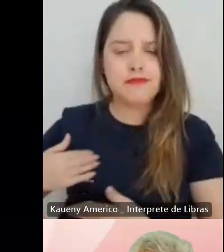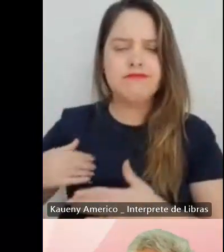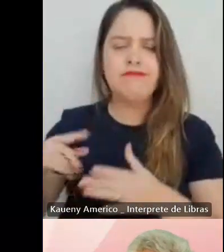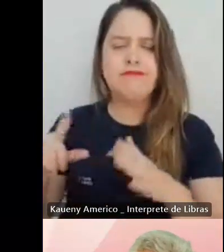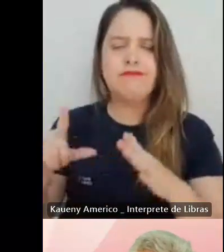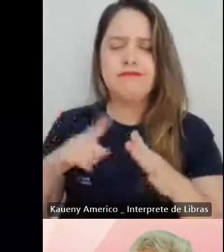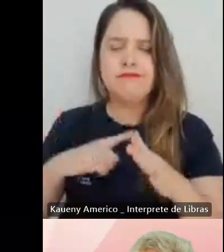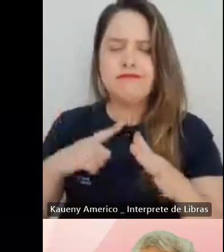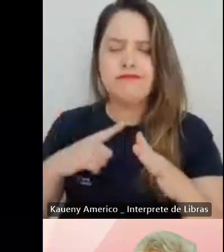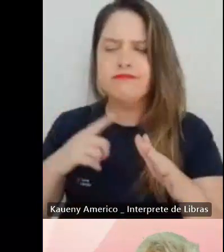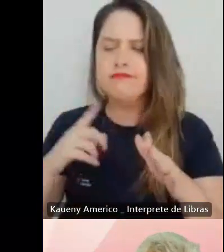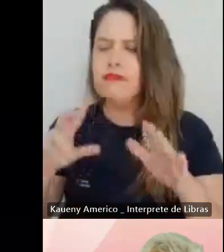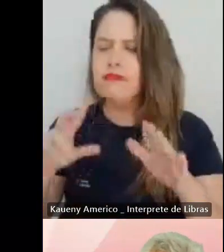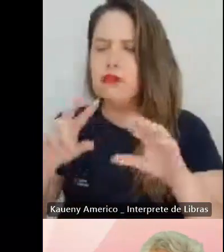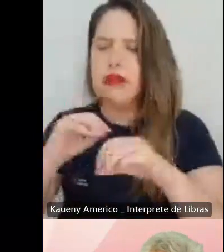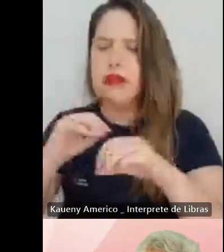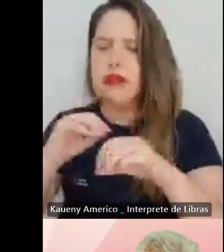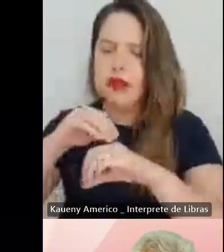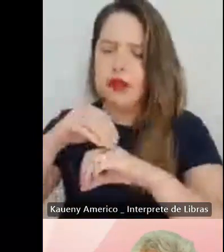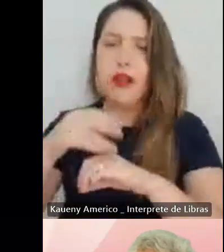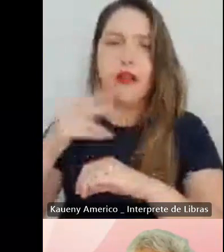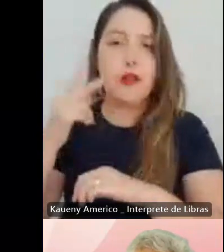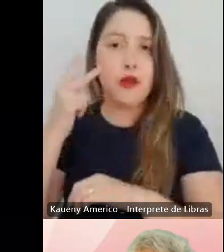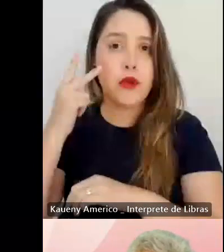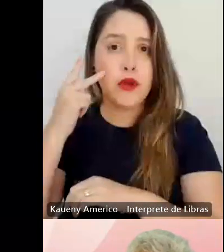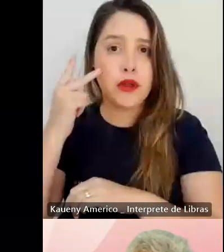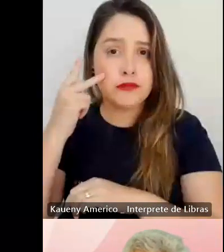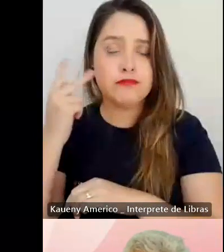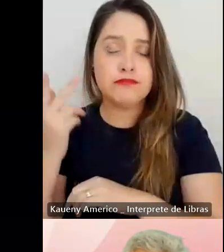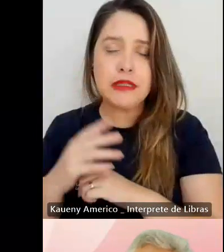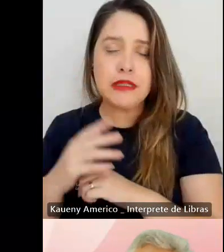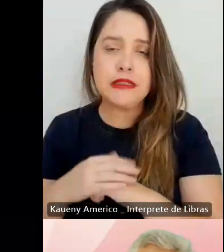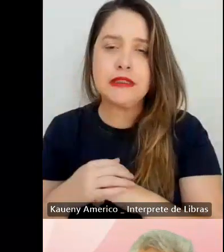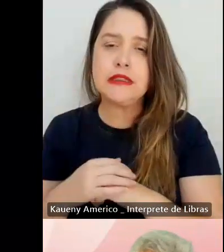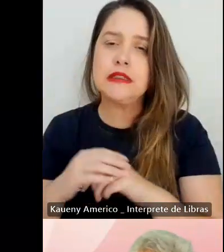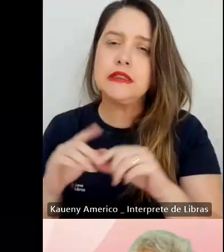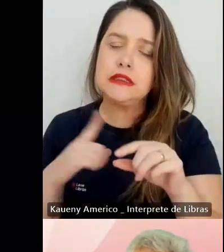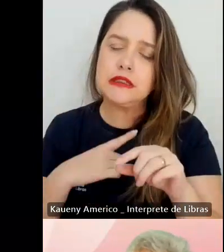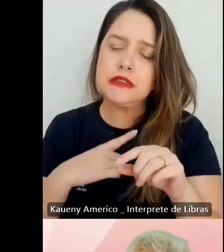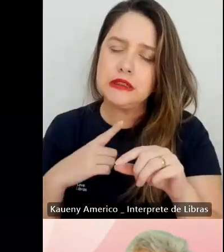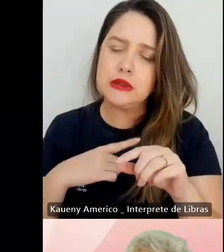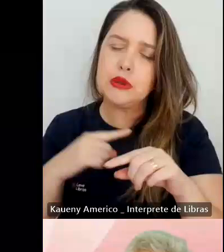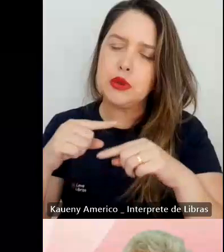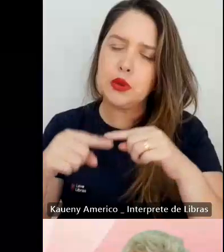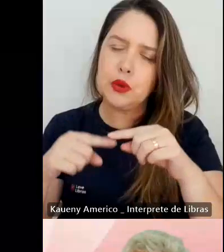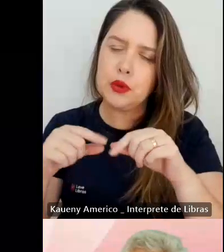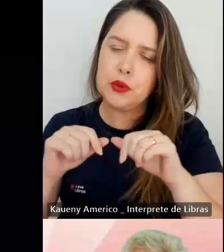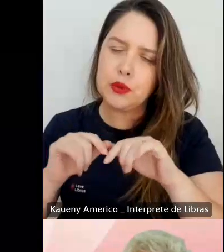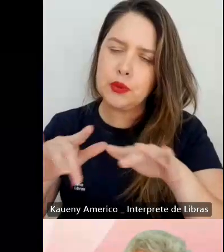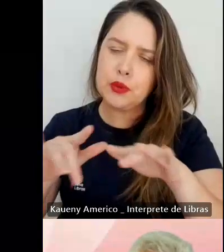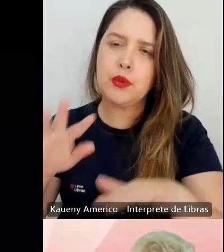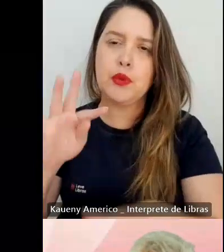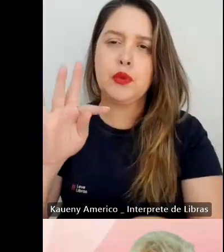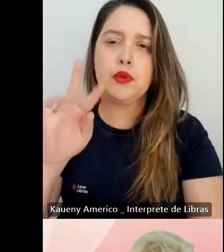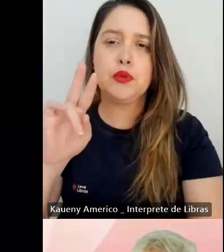algumas células anormais da mama que dão origem a um tumor e esse tumor ele consegue